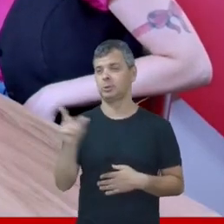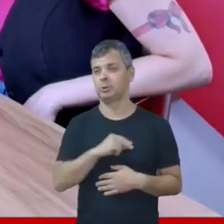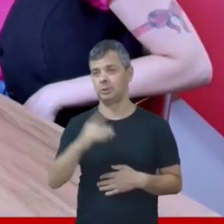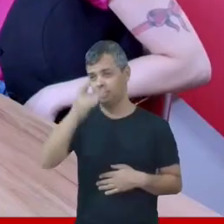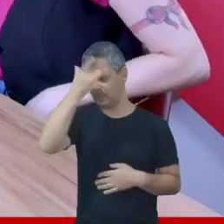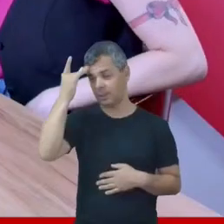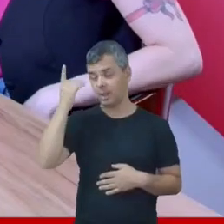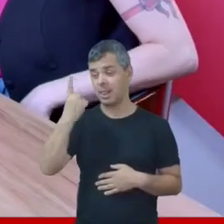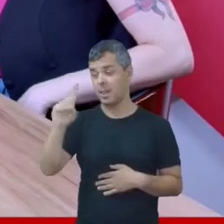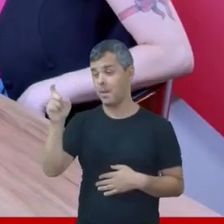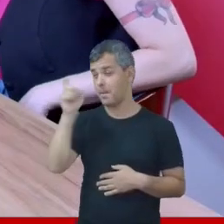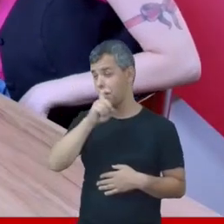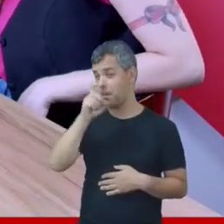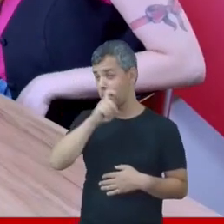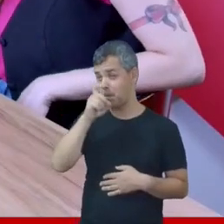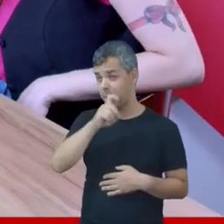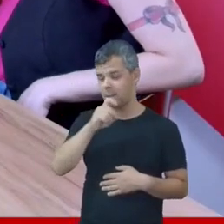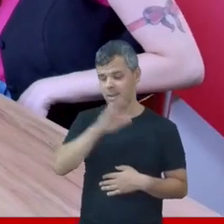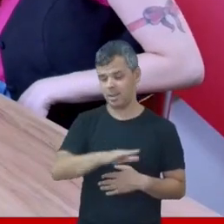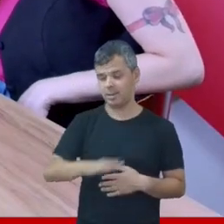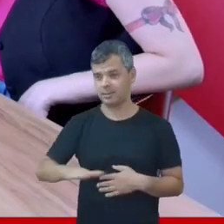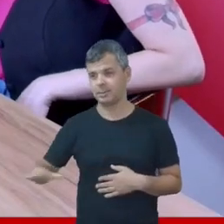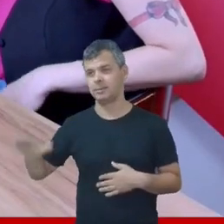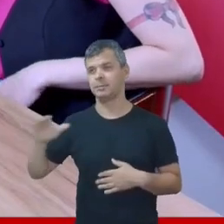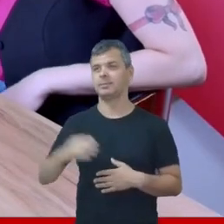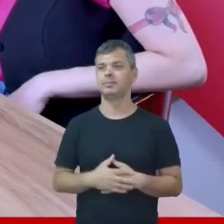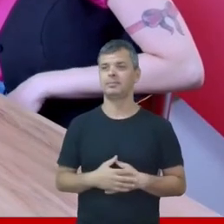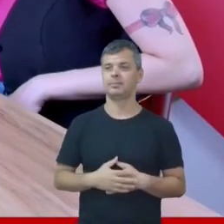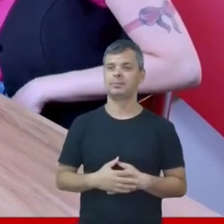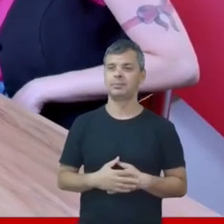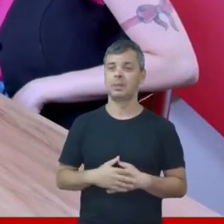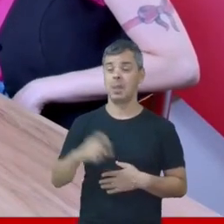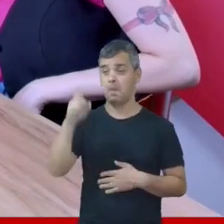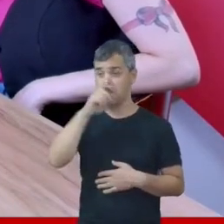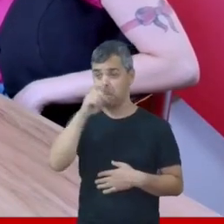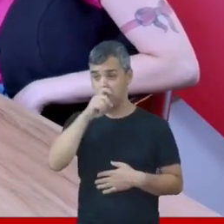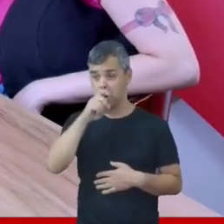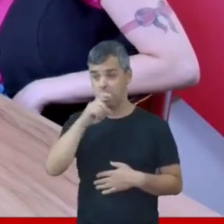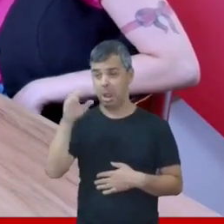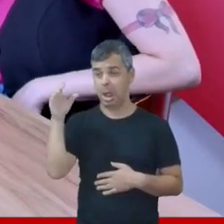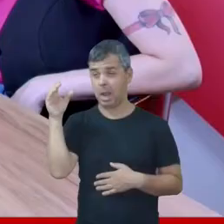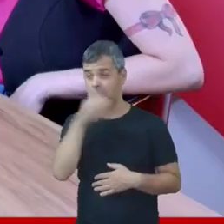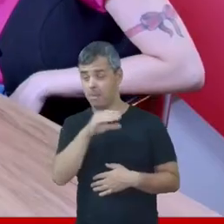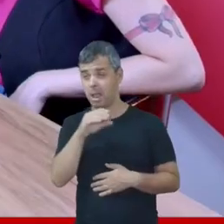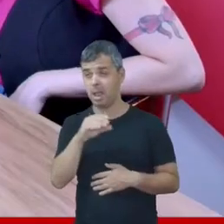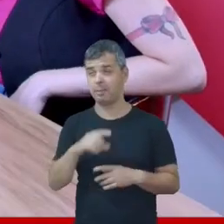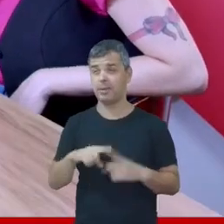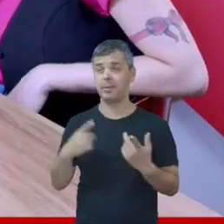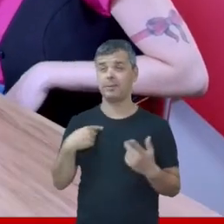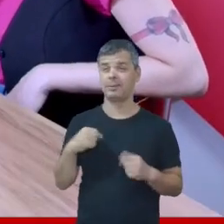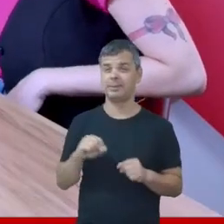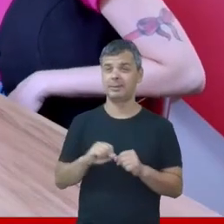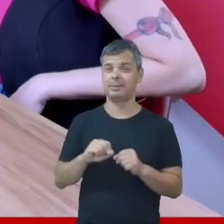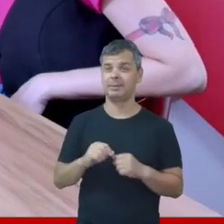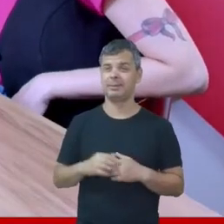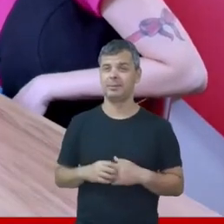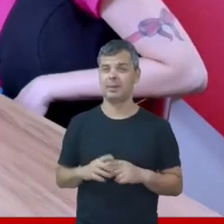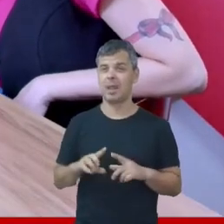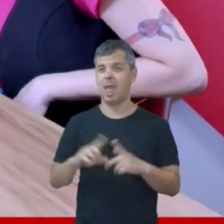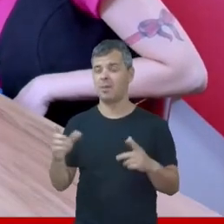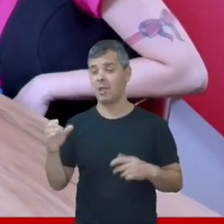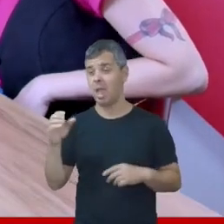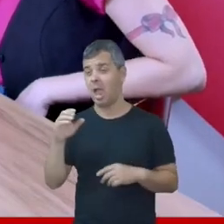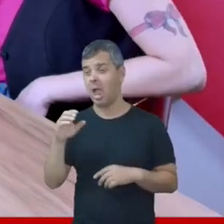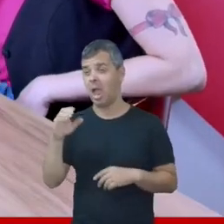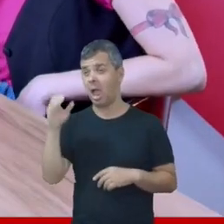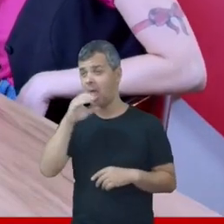Não mintam, crianças. Não mintam. Exatamente. Vocês viram que a mentira tem perna curta, muito, né? Não, essa foi curtíssima. Essa foi curtíssima. Essa foi cruel.